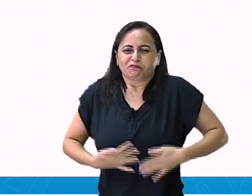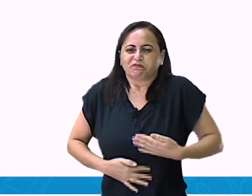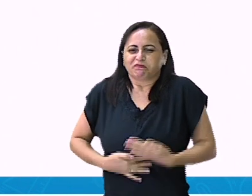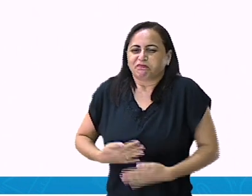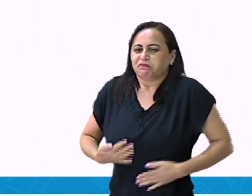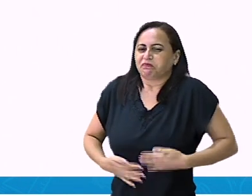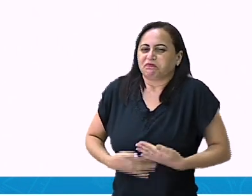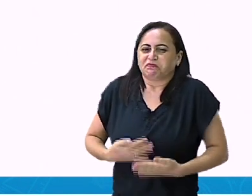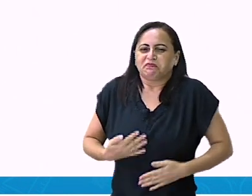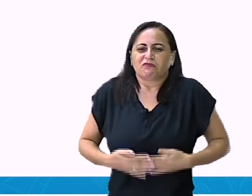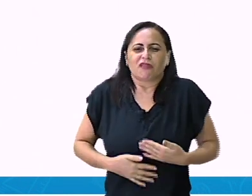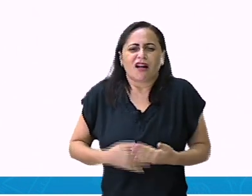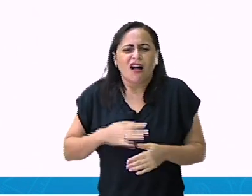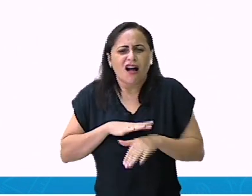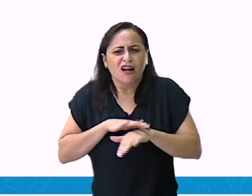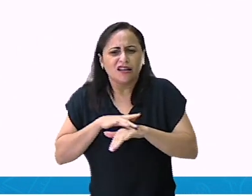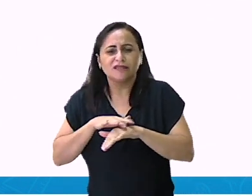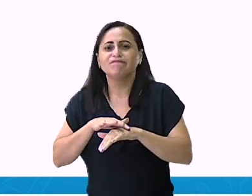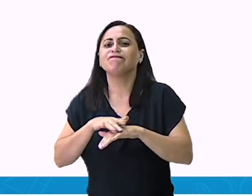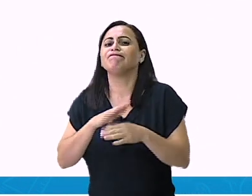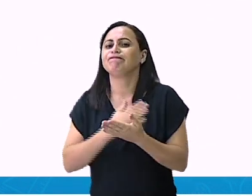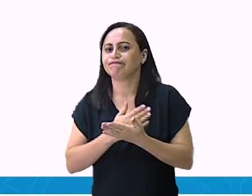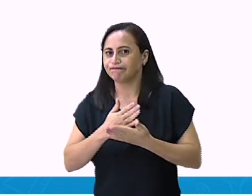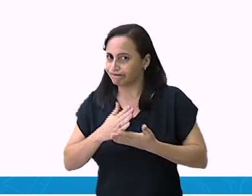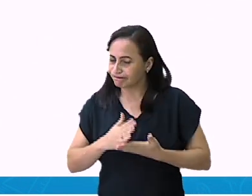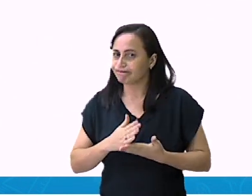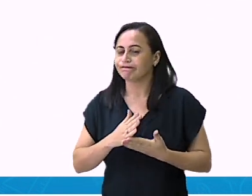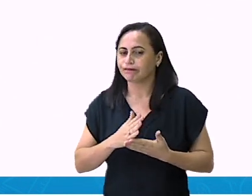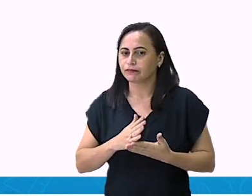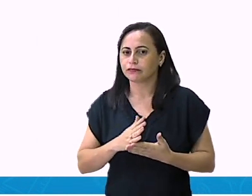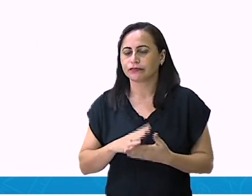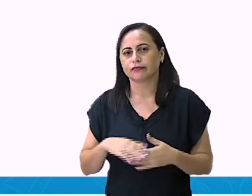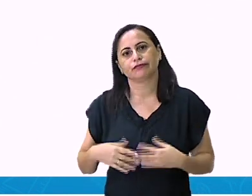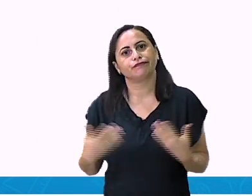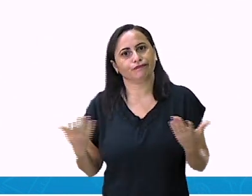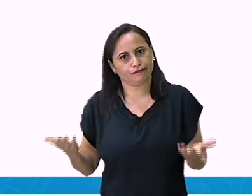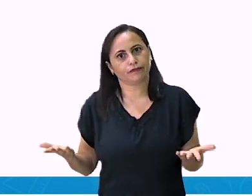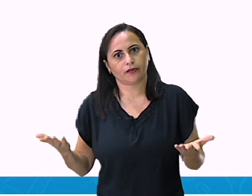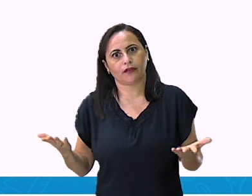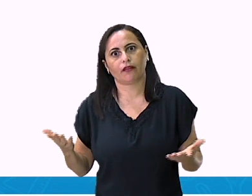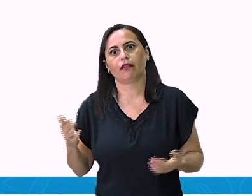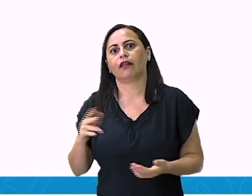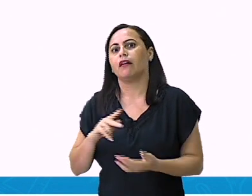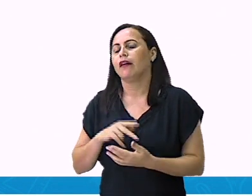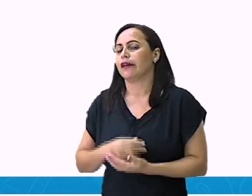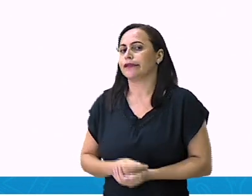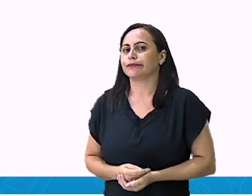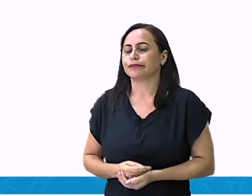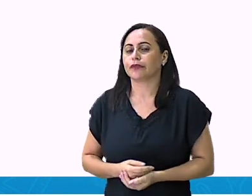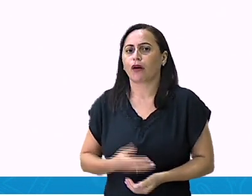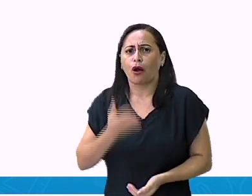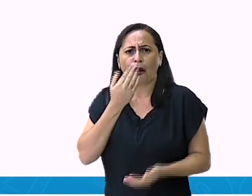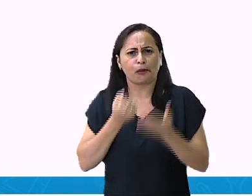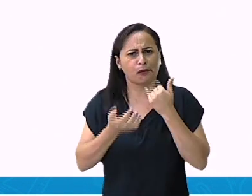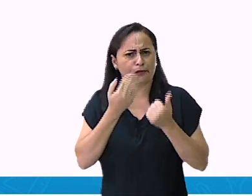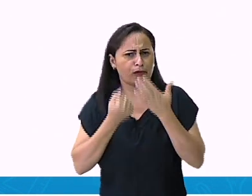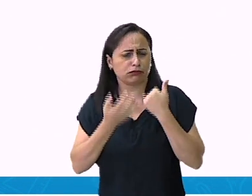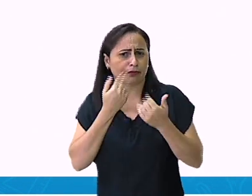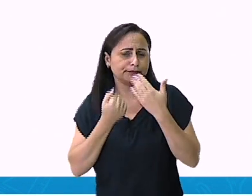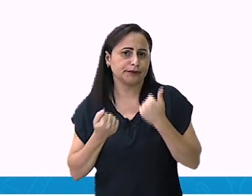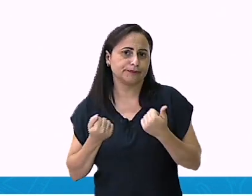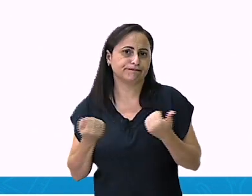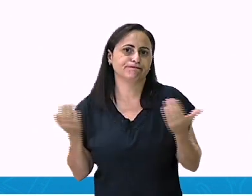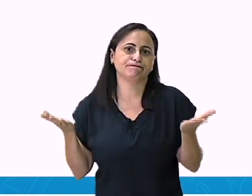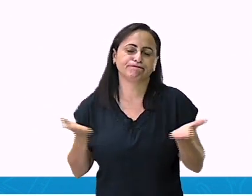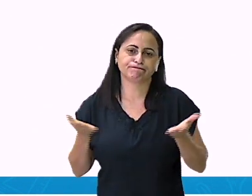mal. Isso mesmo, começou a passar mal. Ora bolas, ela tinha comido muitas coisas e